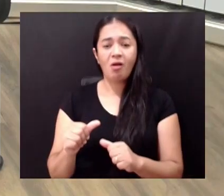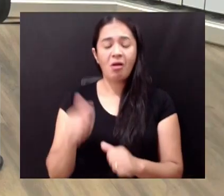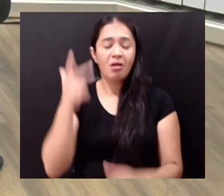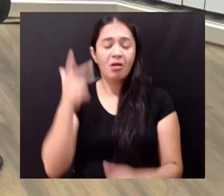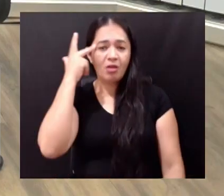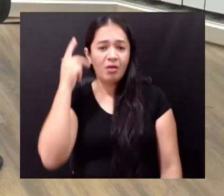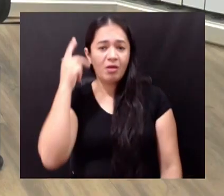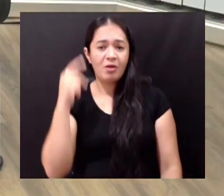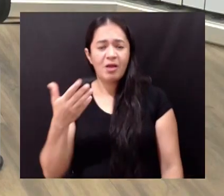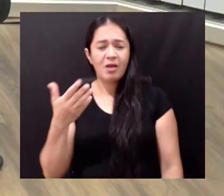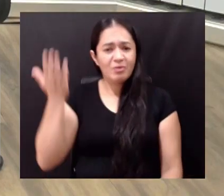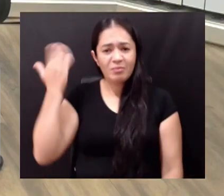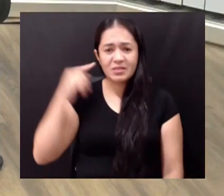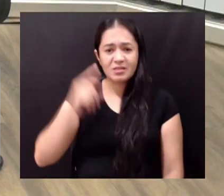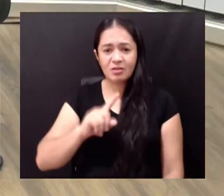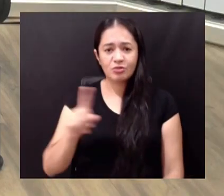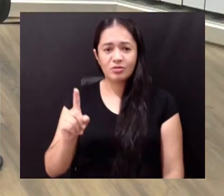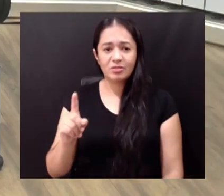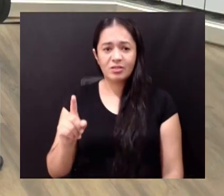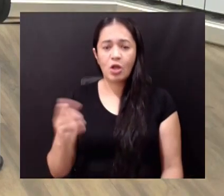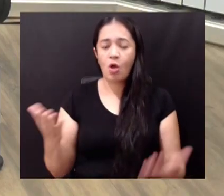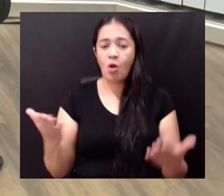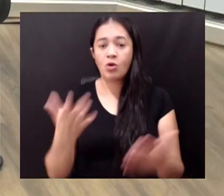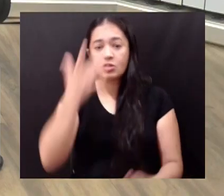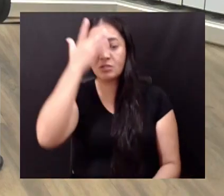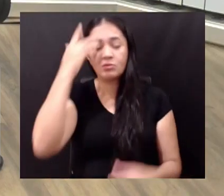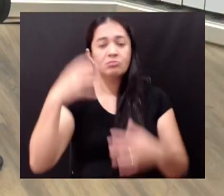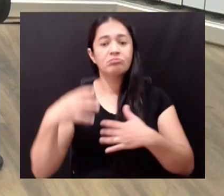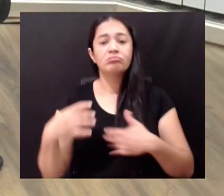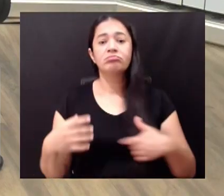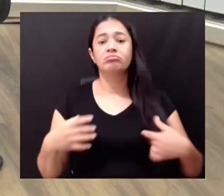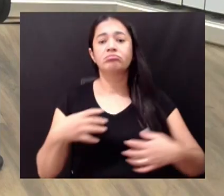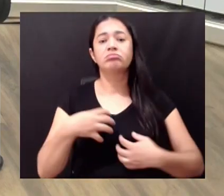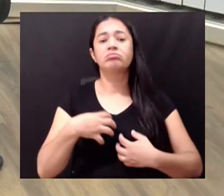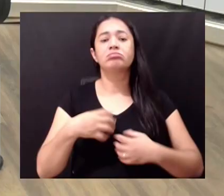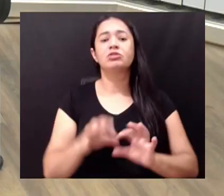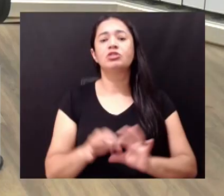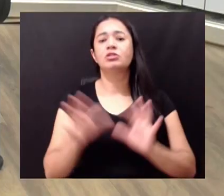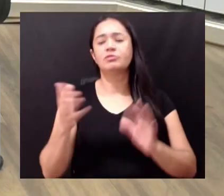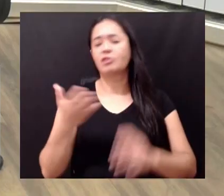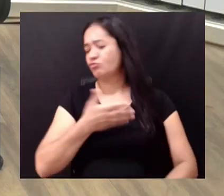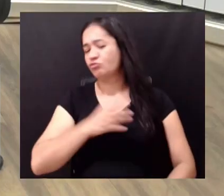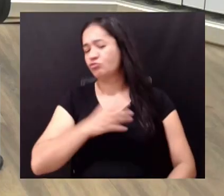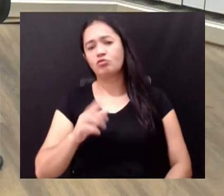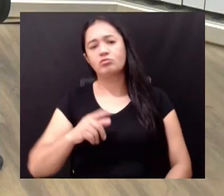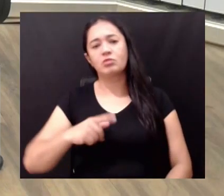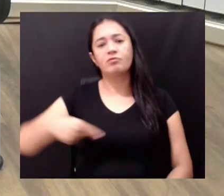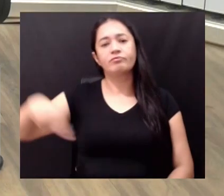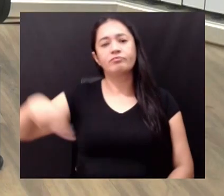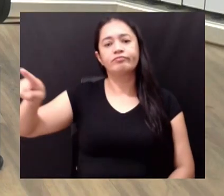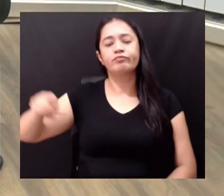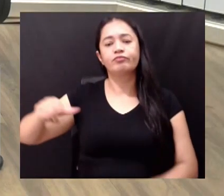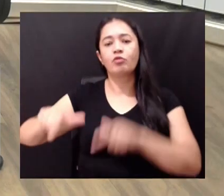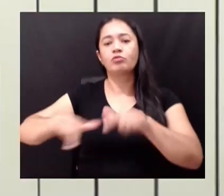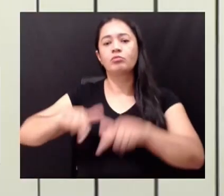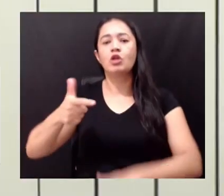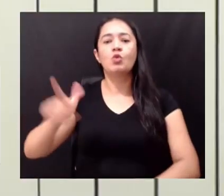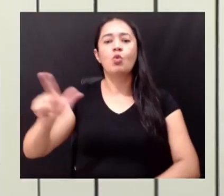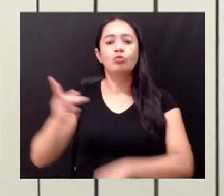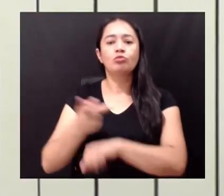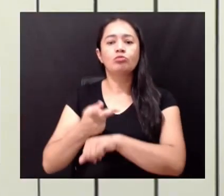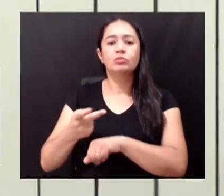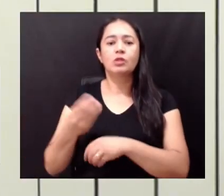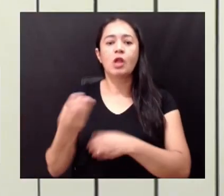não, as pessoas se sentem livres. E não gostei, eu vou embora, vou procurar outro. Como é que a gente pode considerar